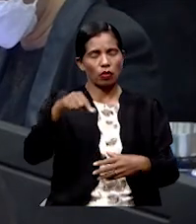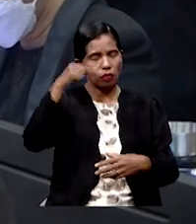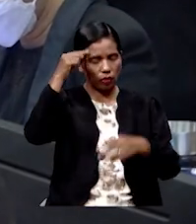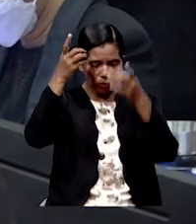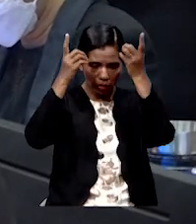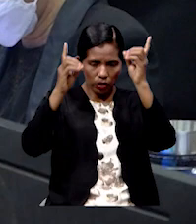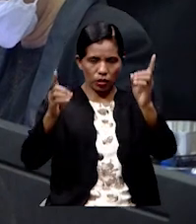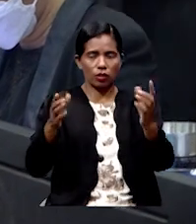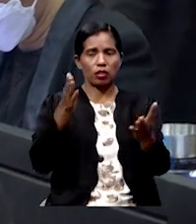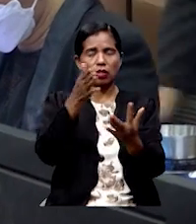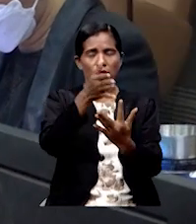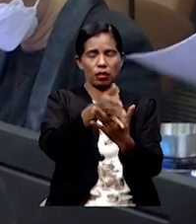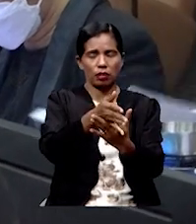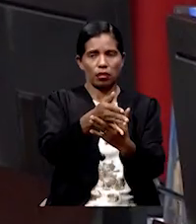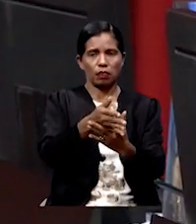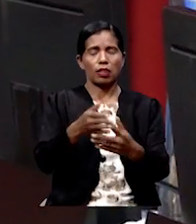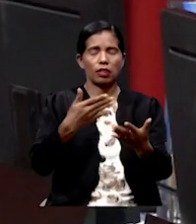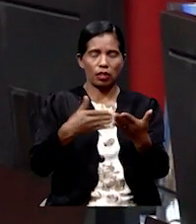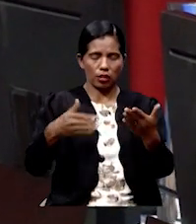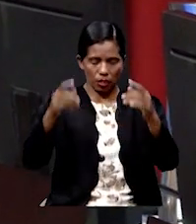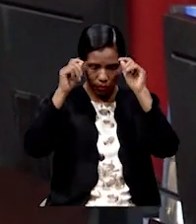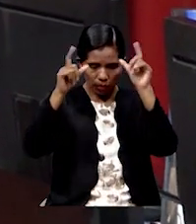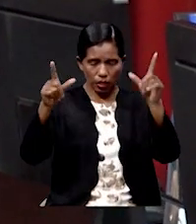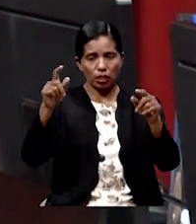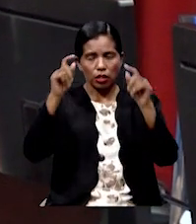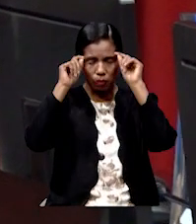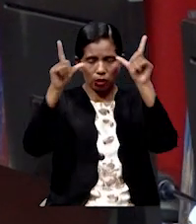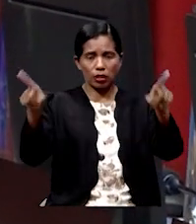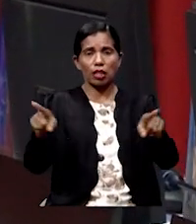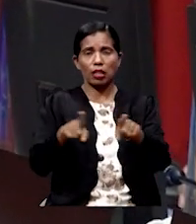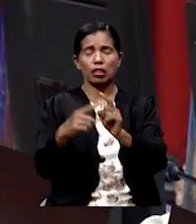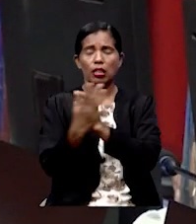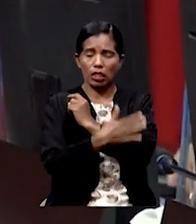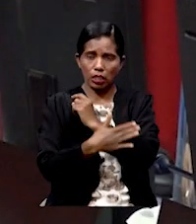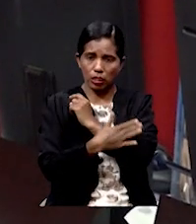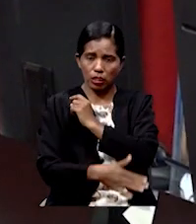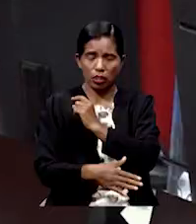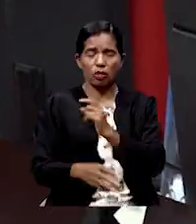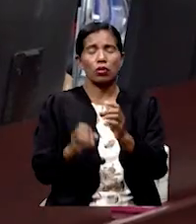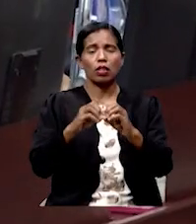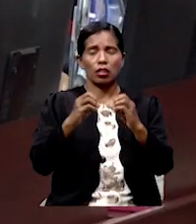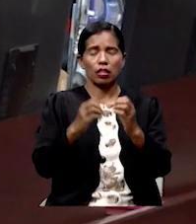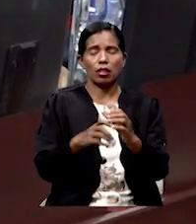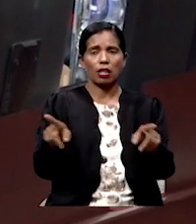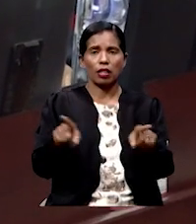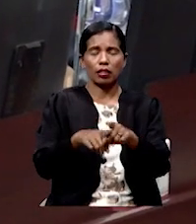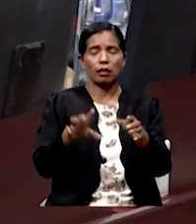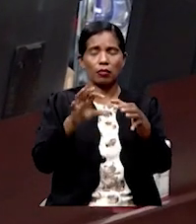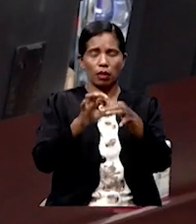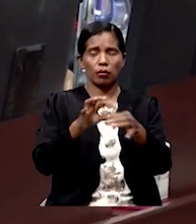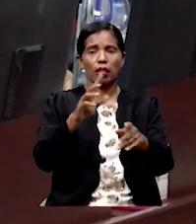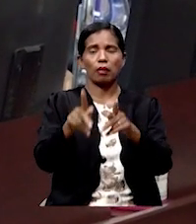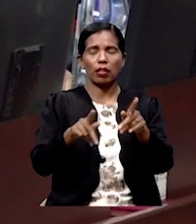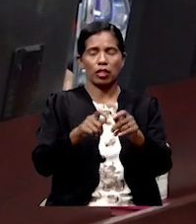ao tratado proibição nuclear né, tamba Timor-Leste no der país soberano ida, nomas no der membro comunidade internacional, atu bele